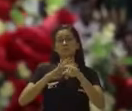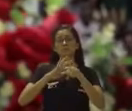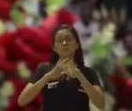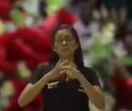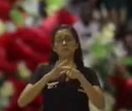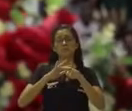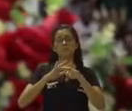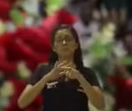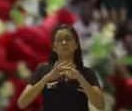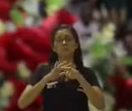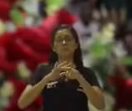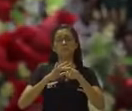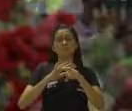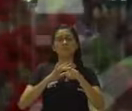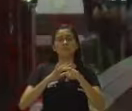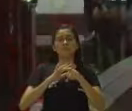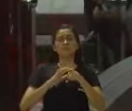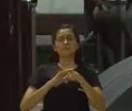incurável.